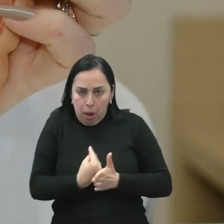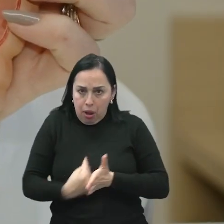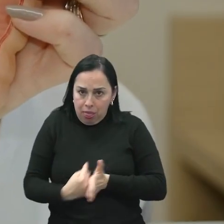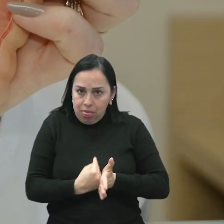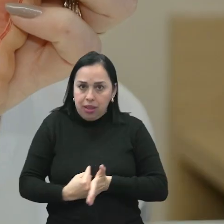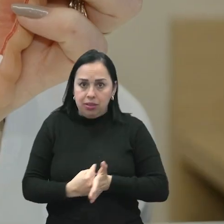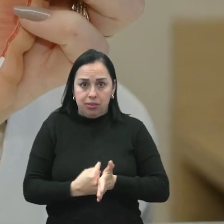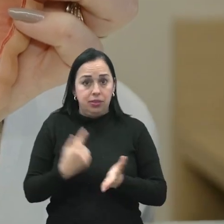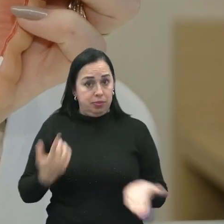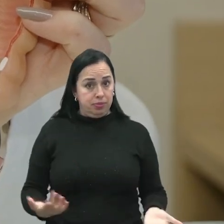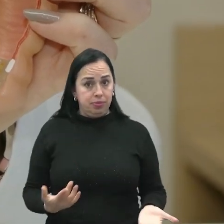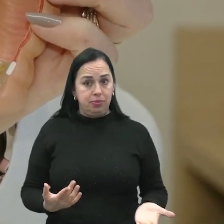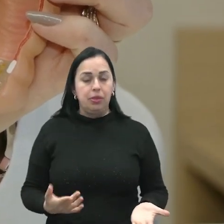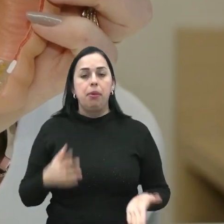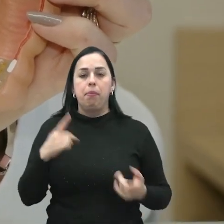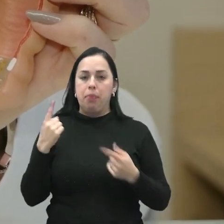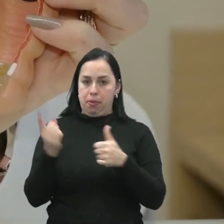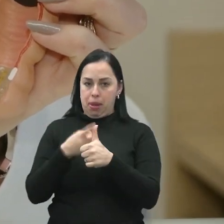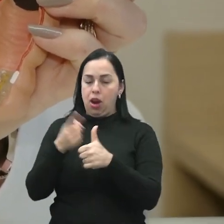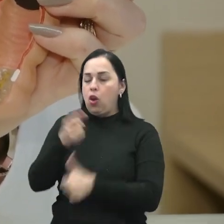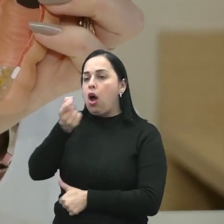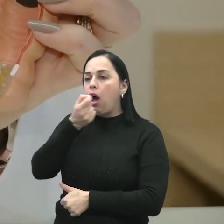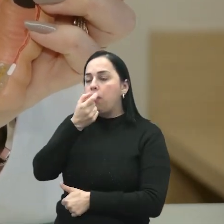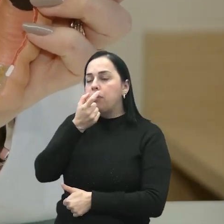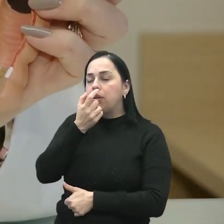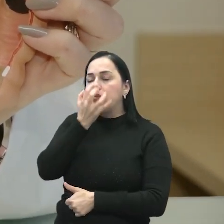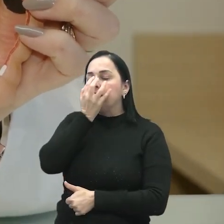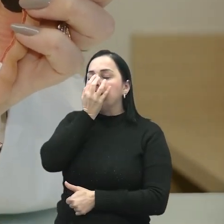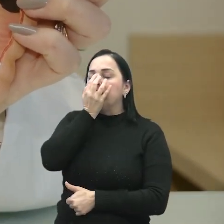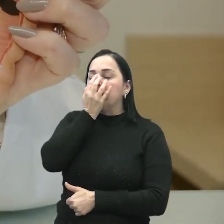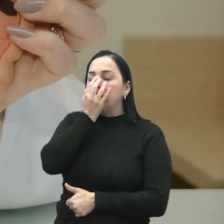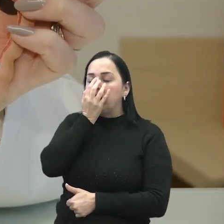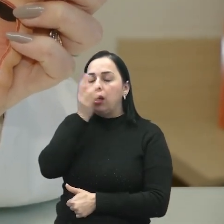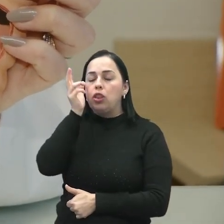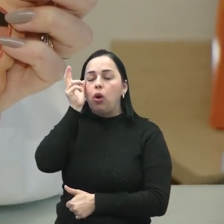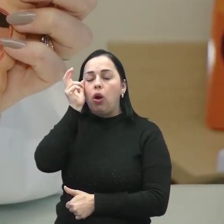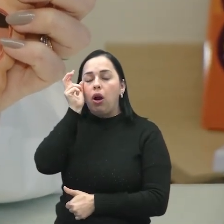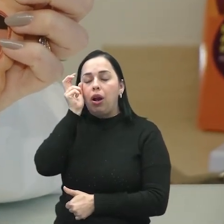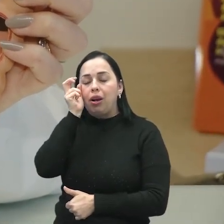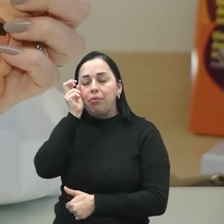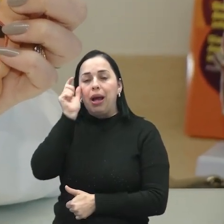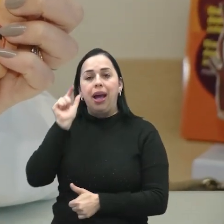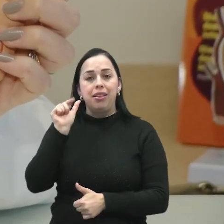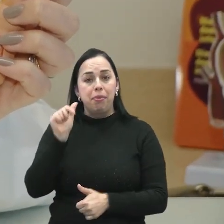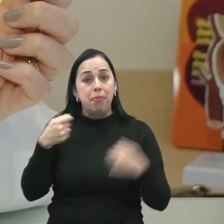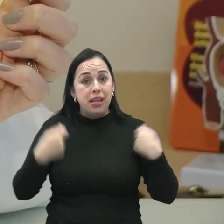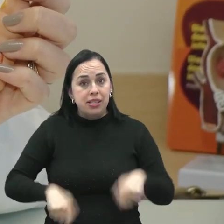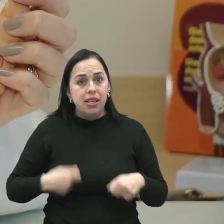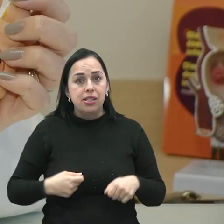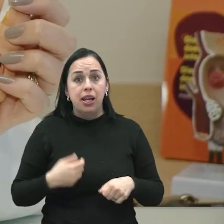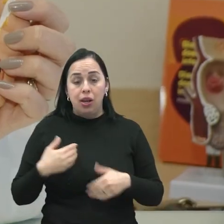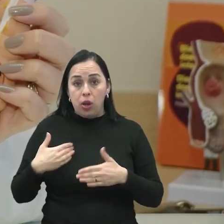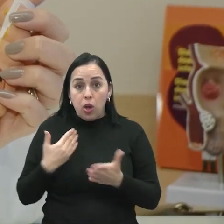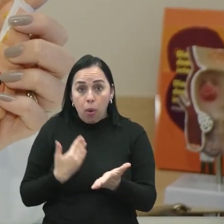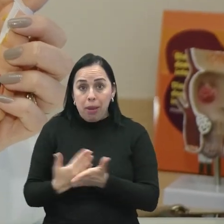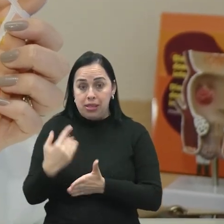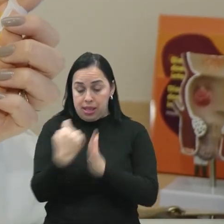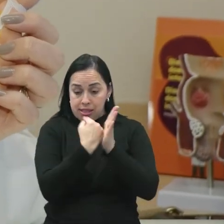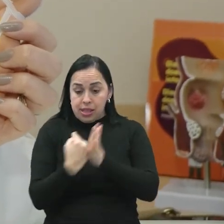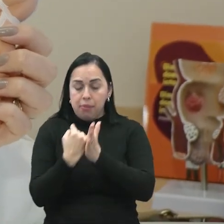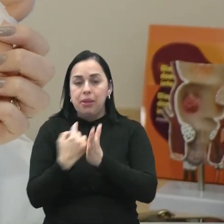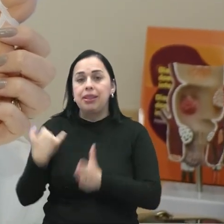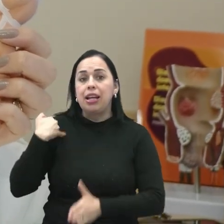Este exame é feito sob sedação e deve entrar na rotina de check-up a partir dos 45 anos de